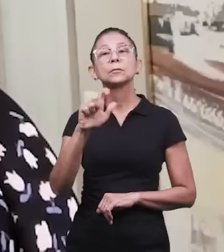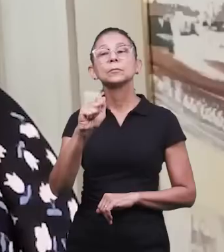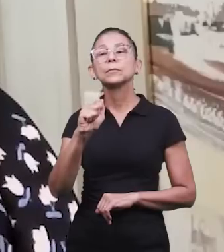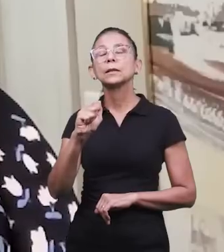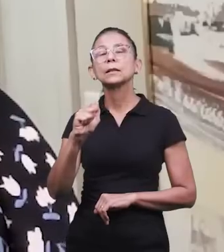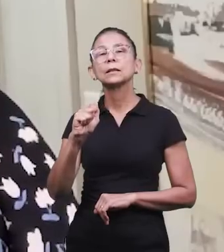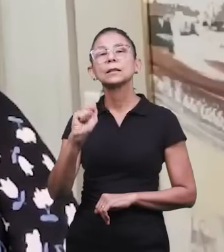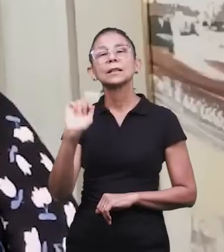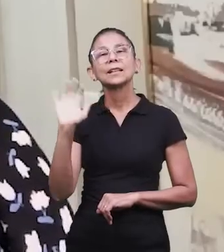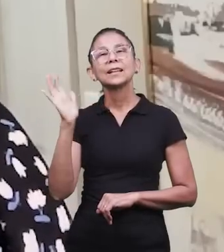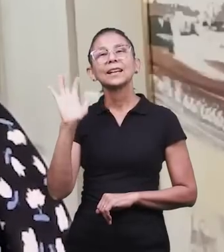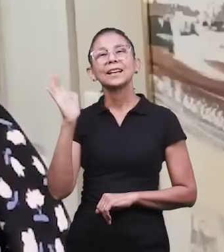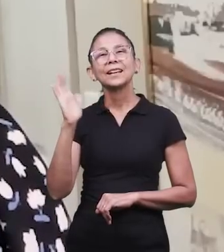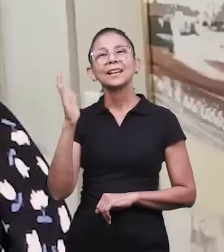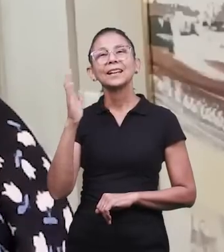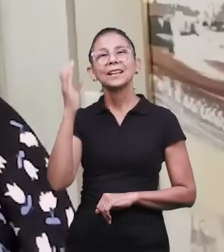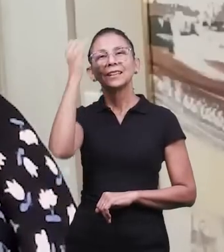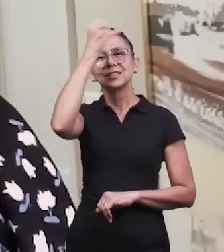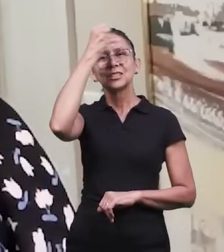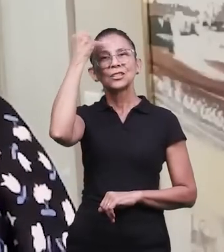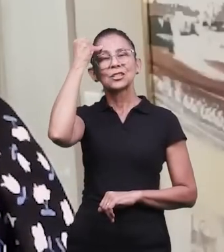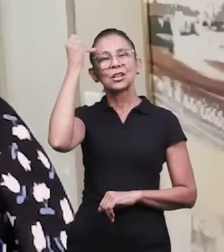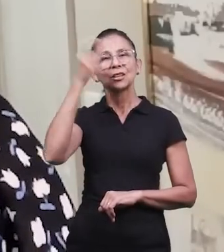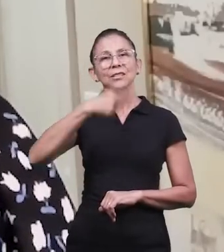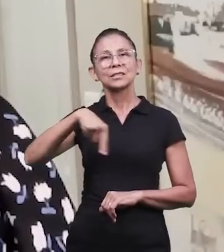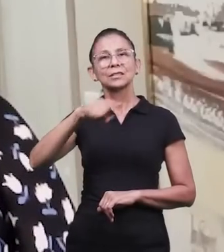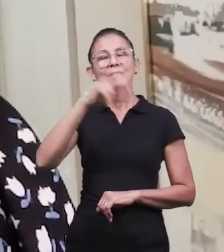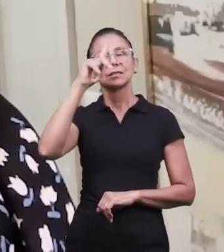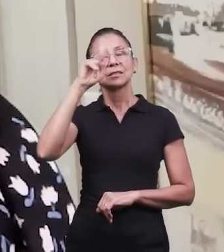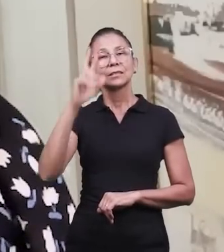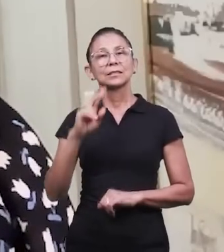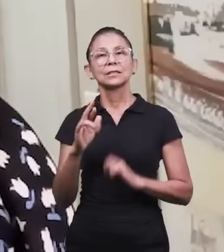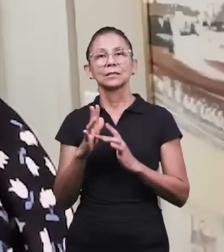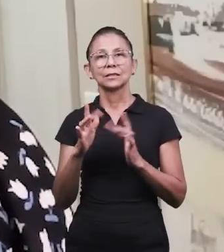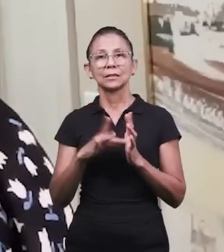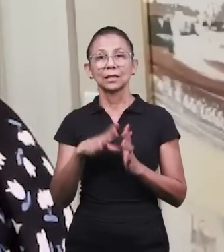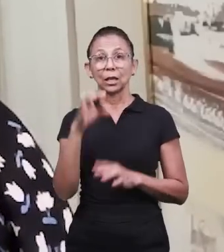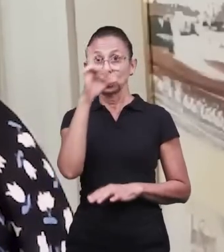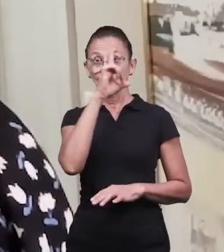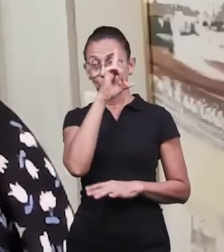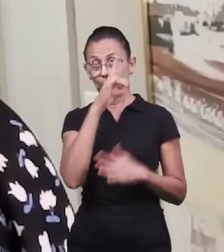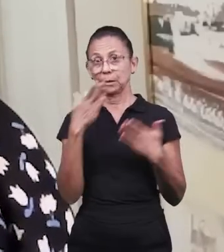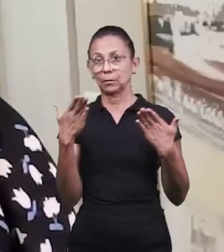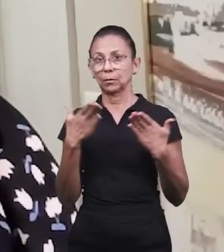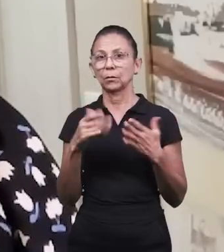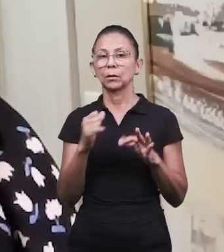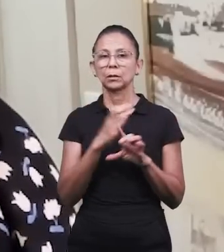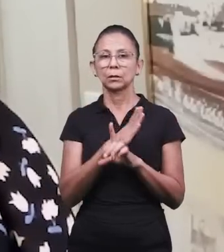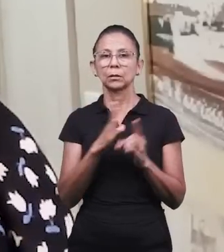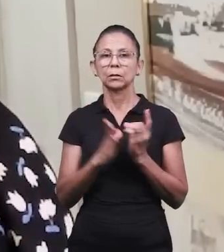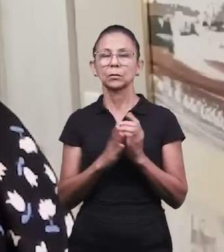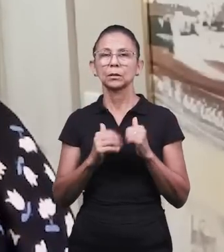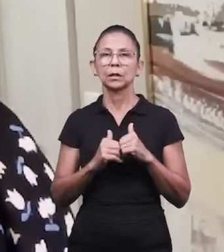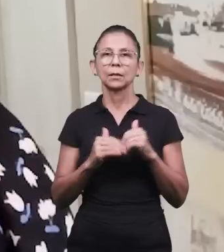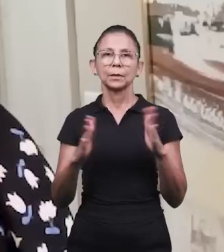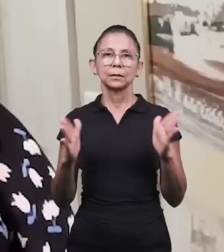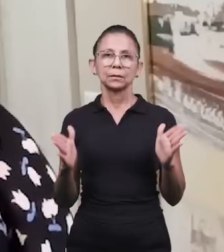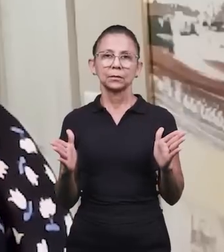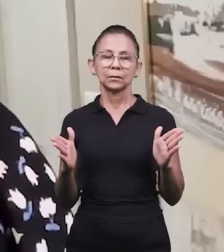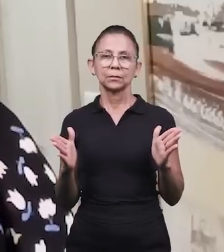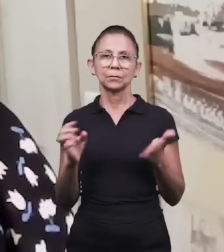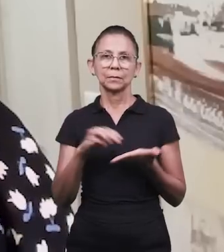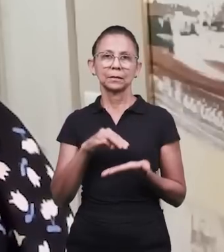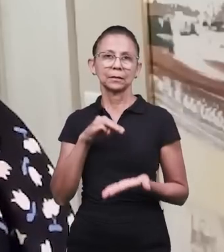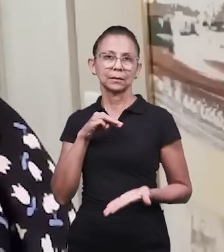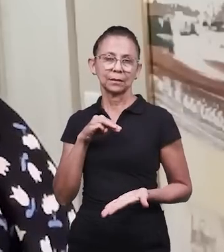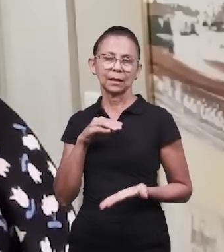Isabela. Olá, Jorge e demais irmãos, a paz do Senhor Jesus. Neste domingo foi realizado o culto de abertura da Igreja Cristã Maranata em